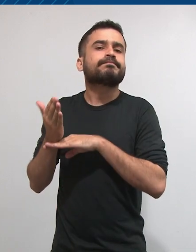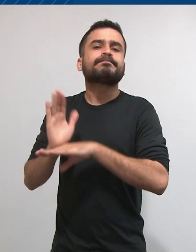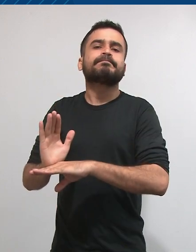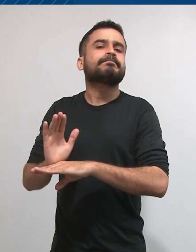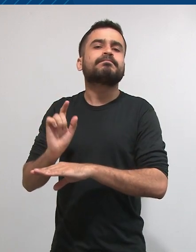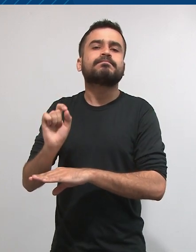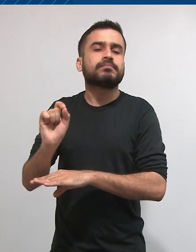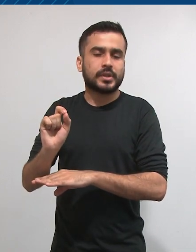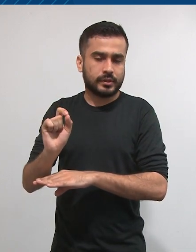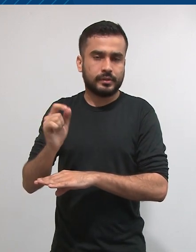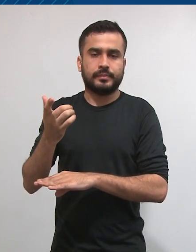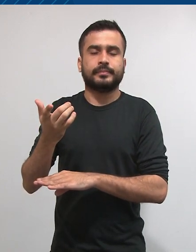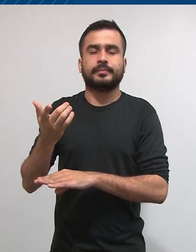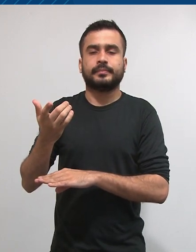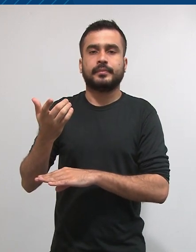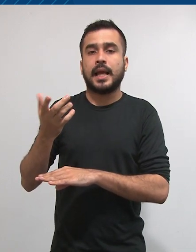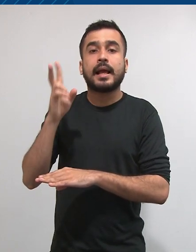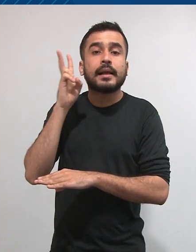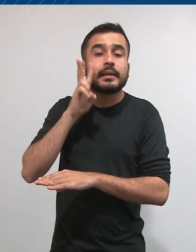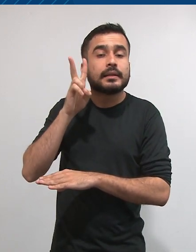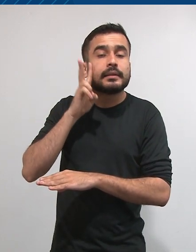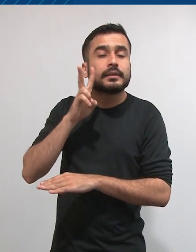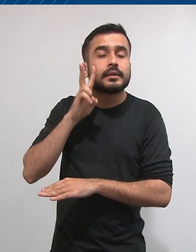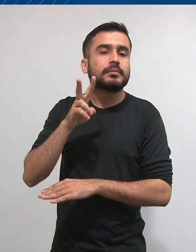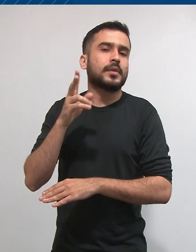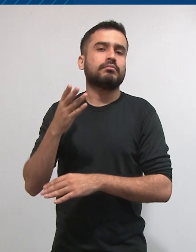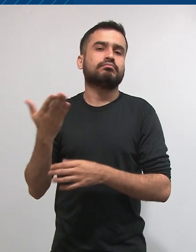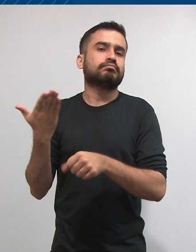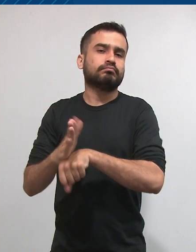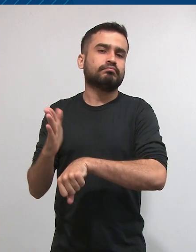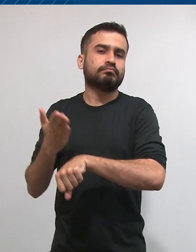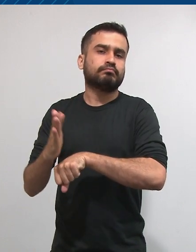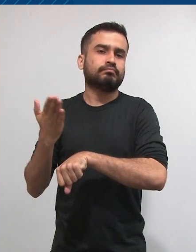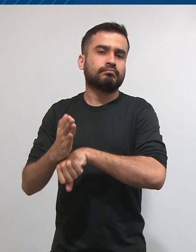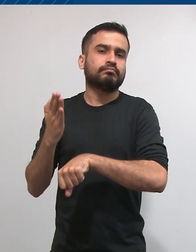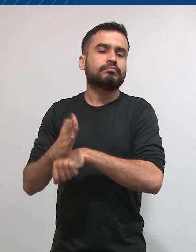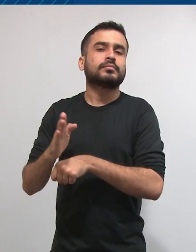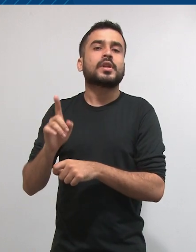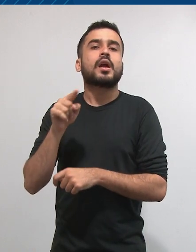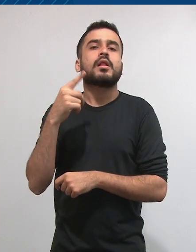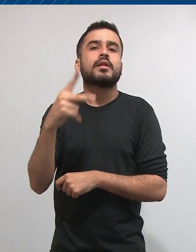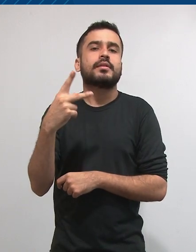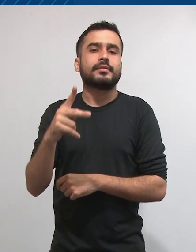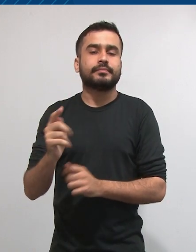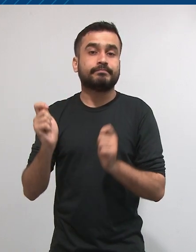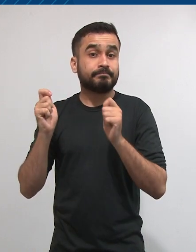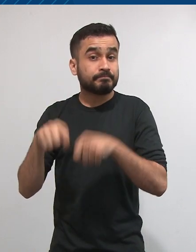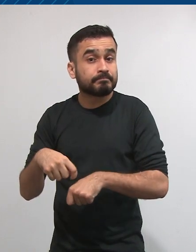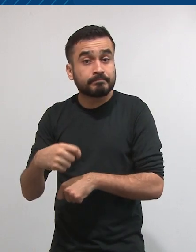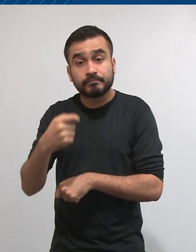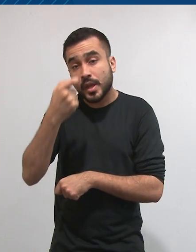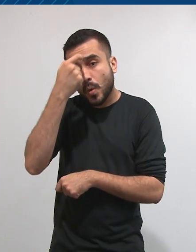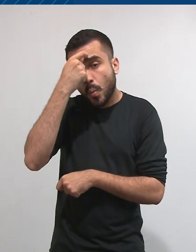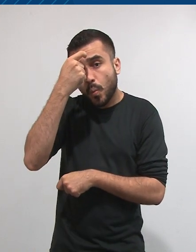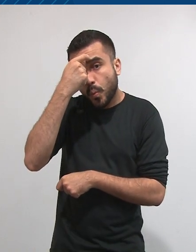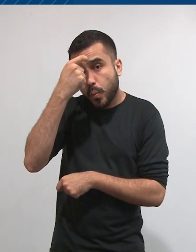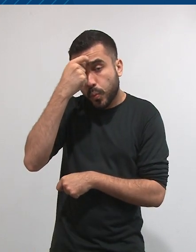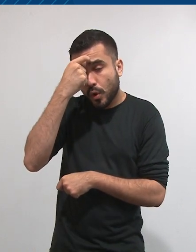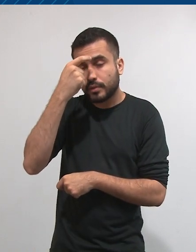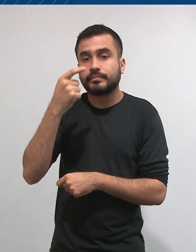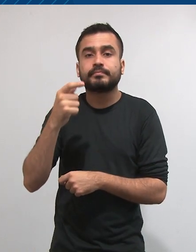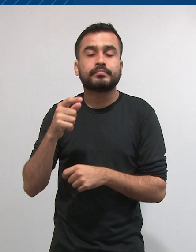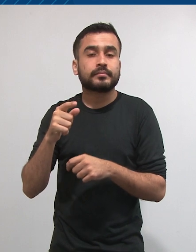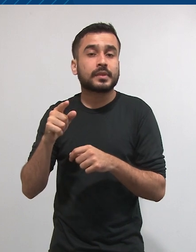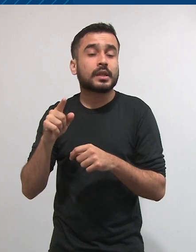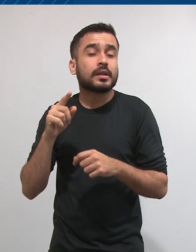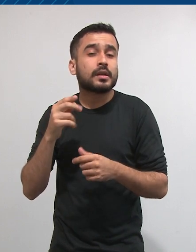ajudar você a lembrar e a exercitar a sua capacidade racional,